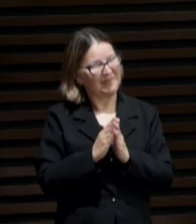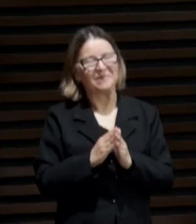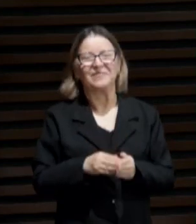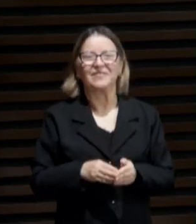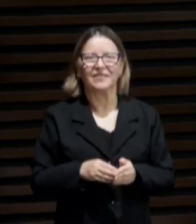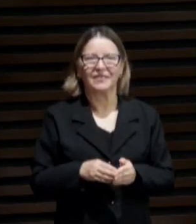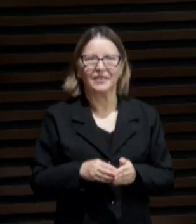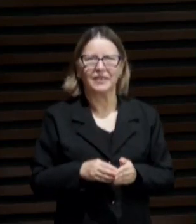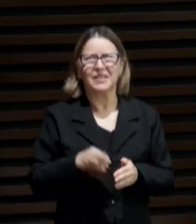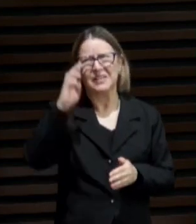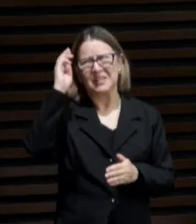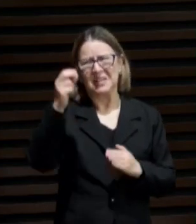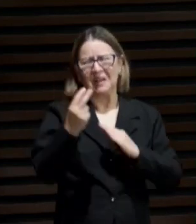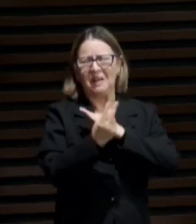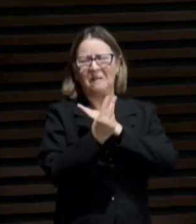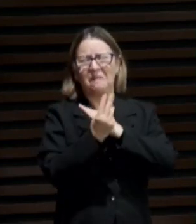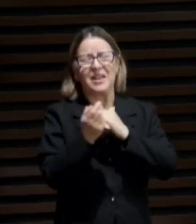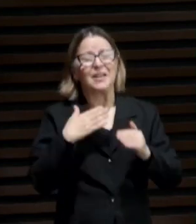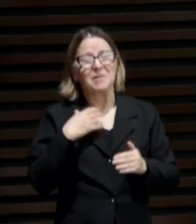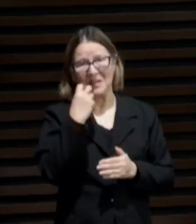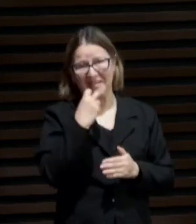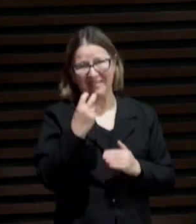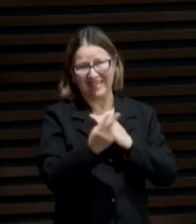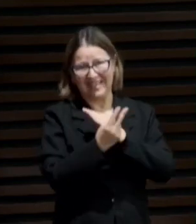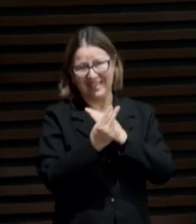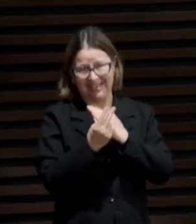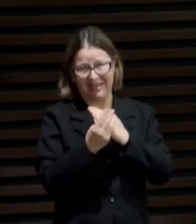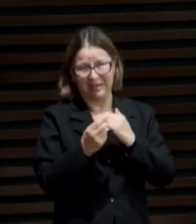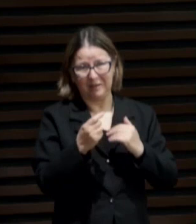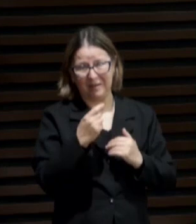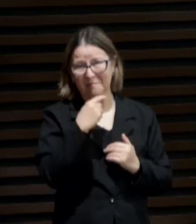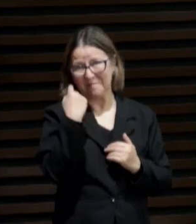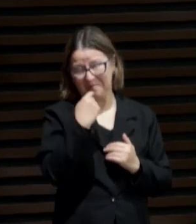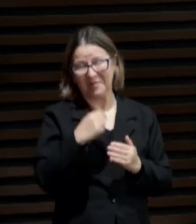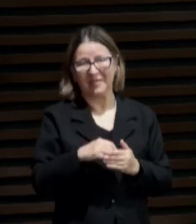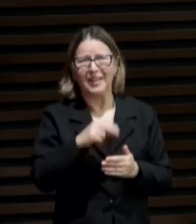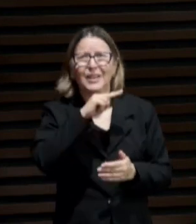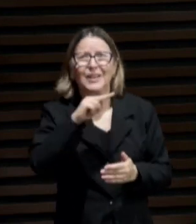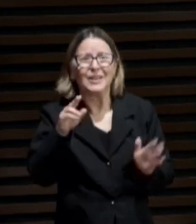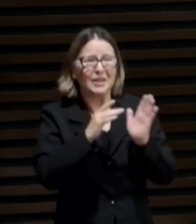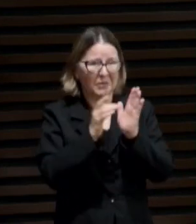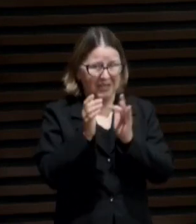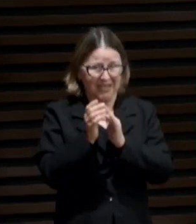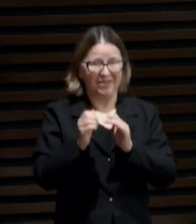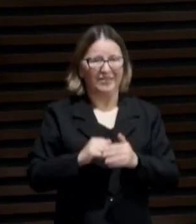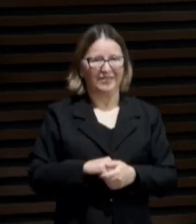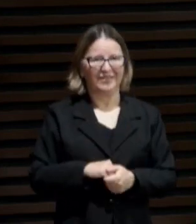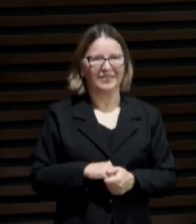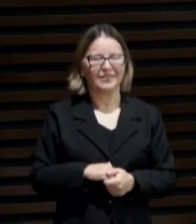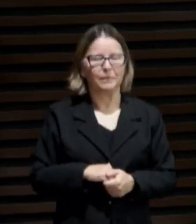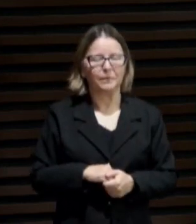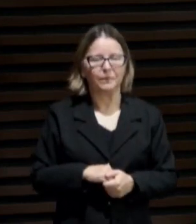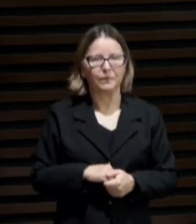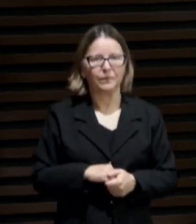Põe guarda, Senhor, a minha língua, vigia a porta dos meus lábios. Em nome de Jesus, Senhor. Um